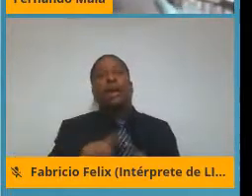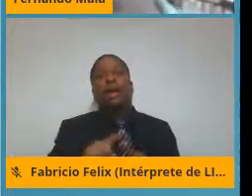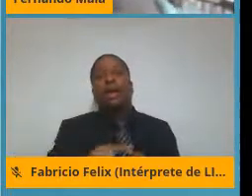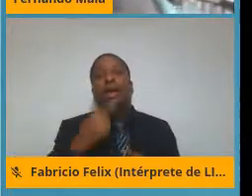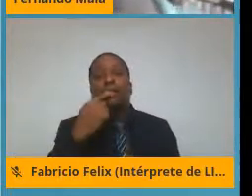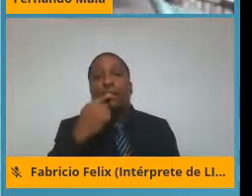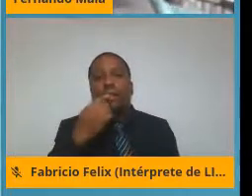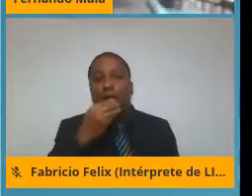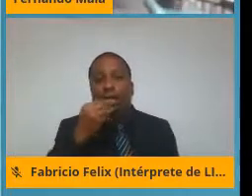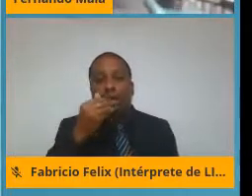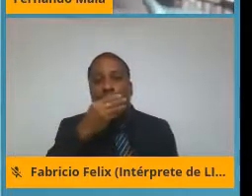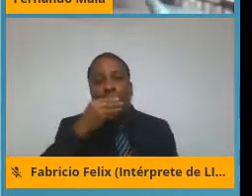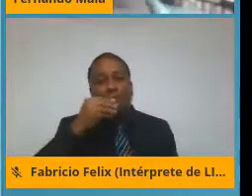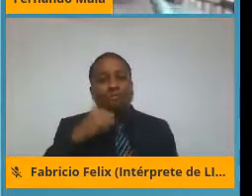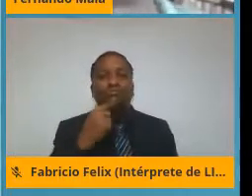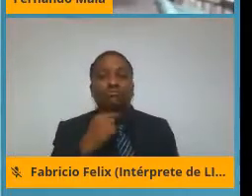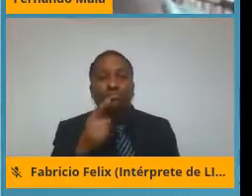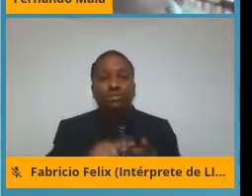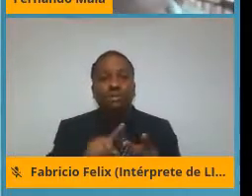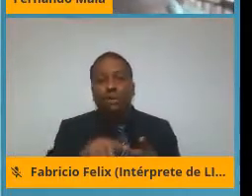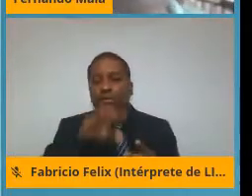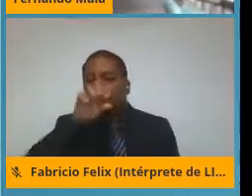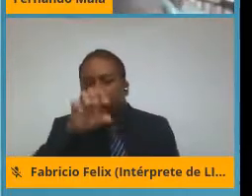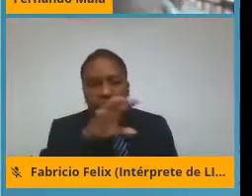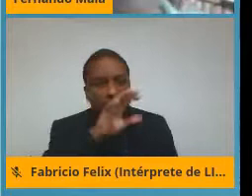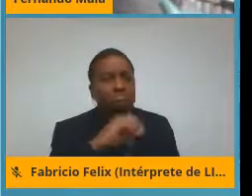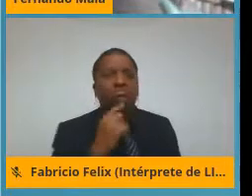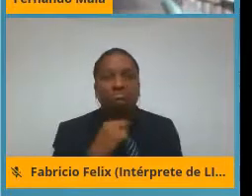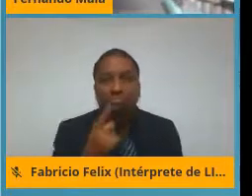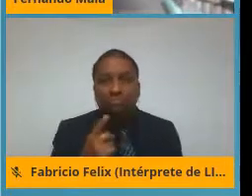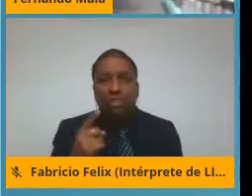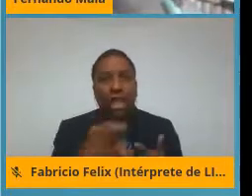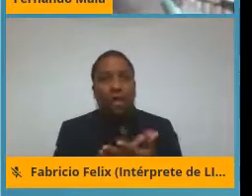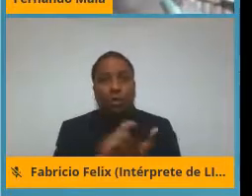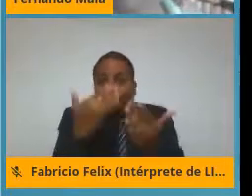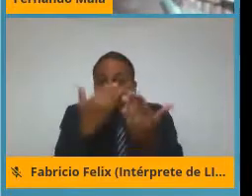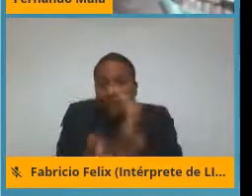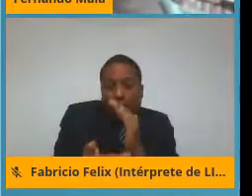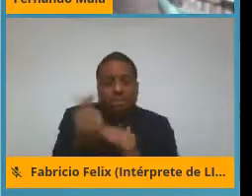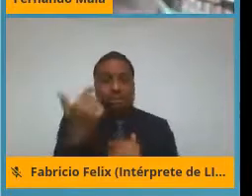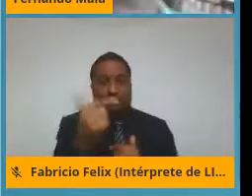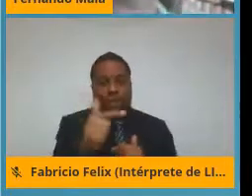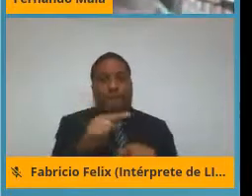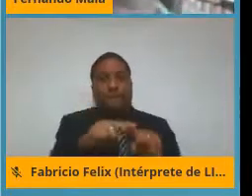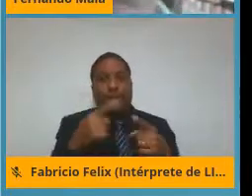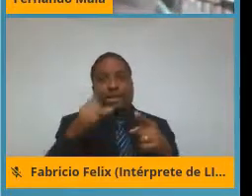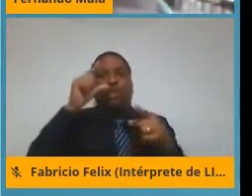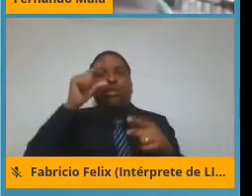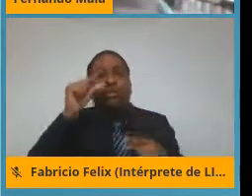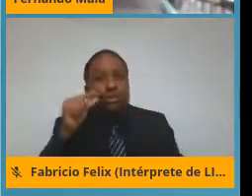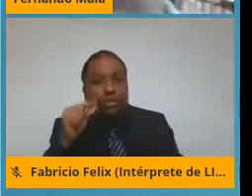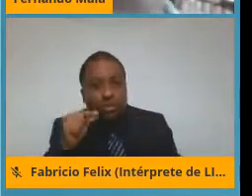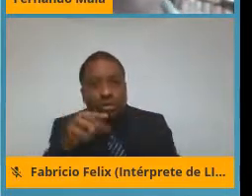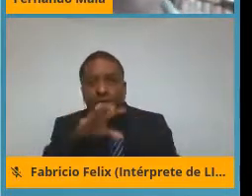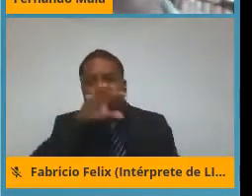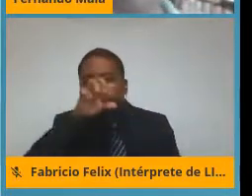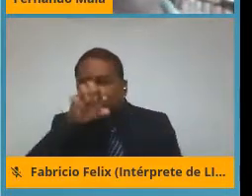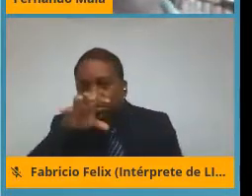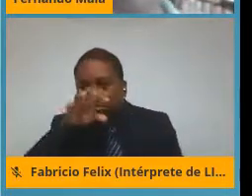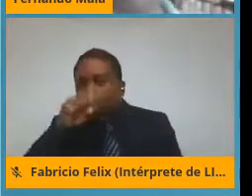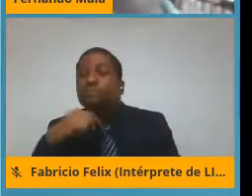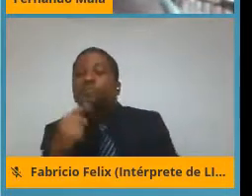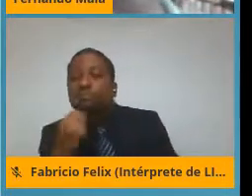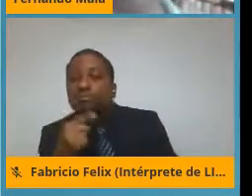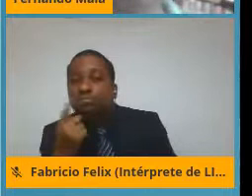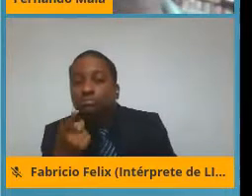paladar. Alguns pacientes não chegam a perder o olfato, mas tem uma diminuição importante do olfato. Ou estão uma diminuição importante